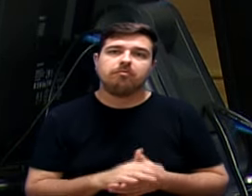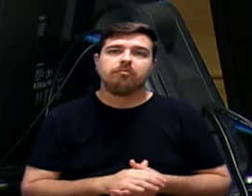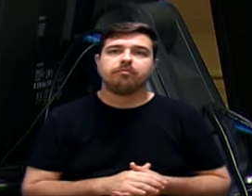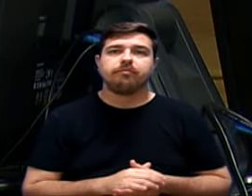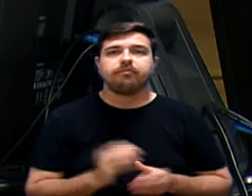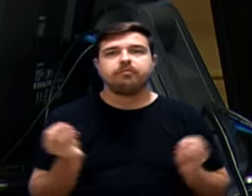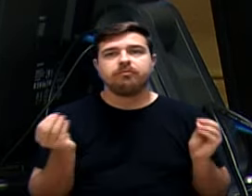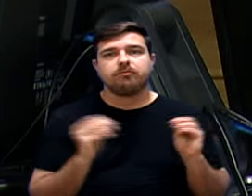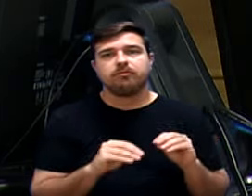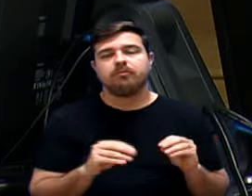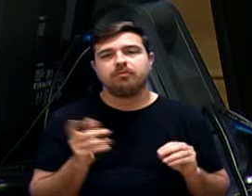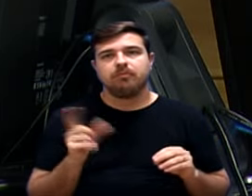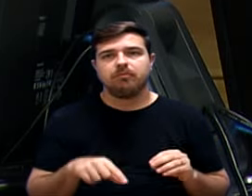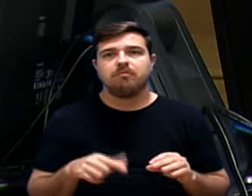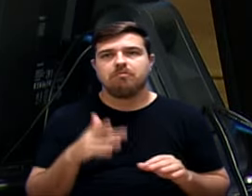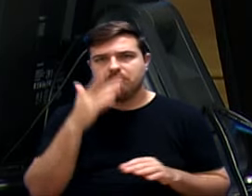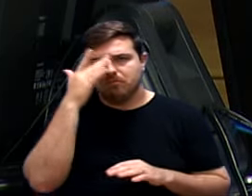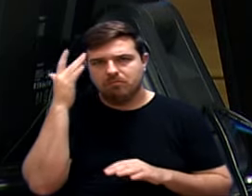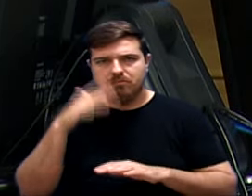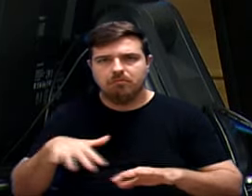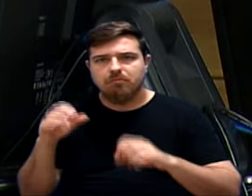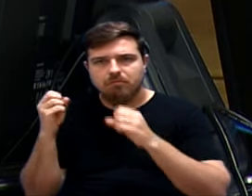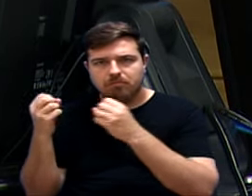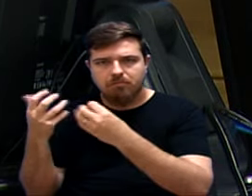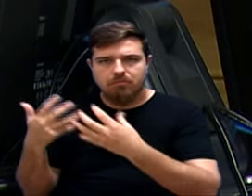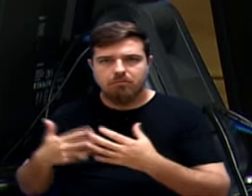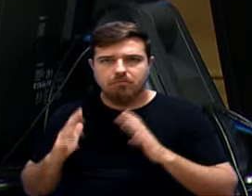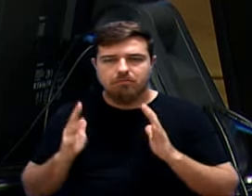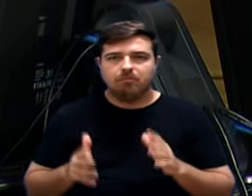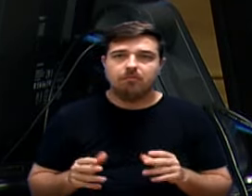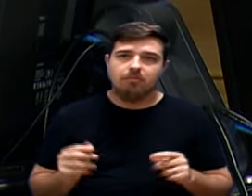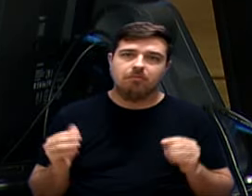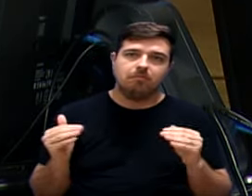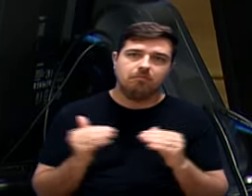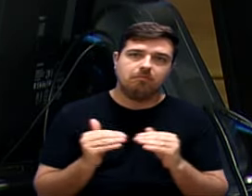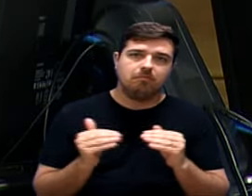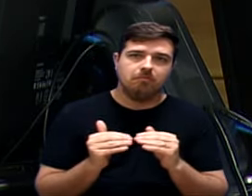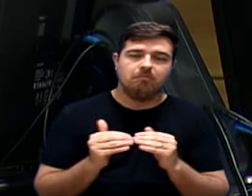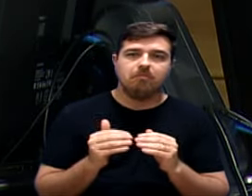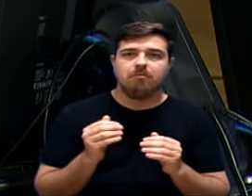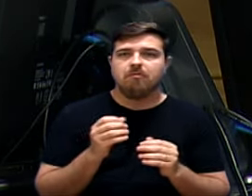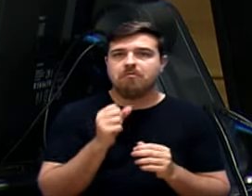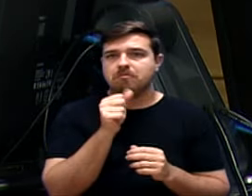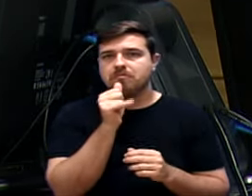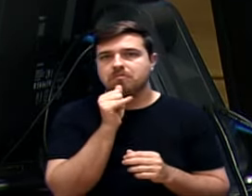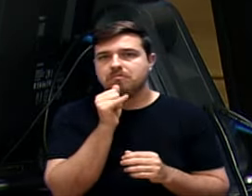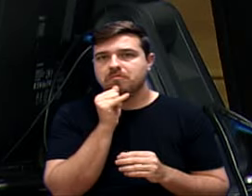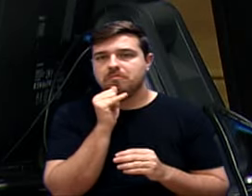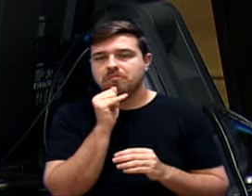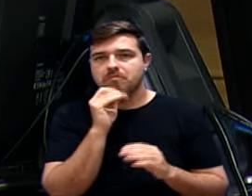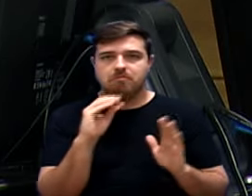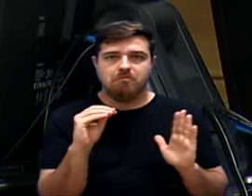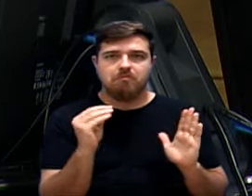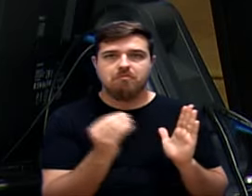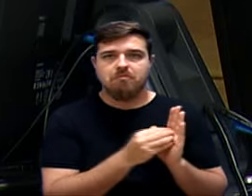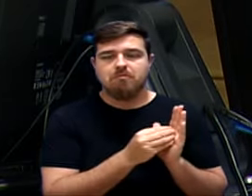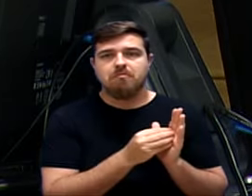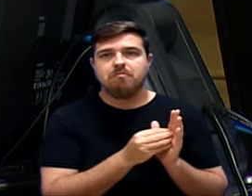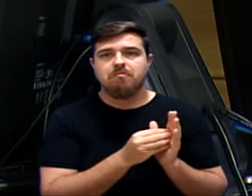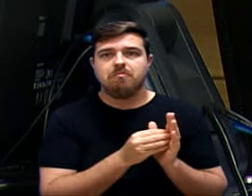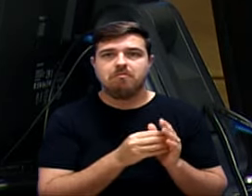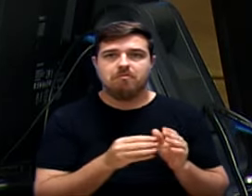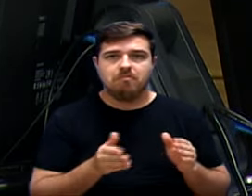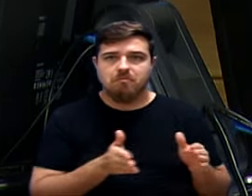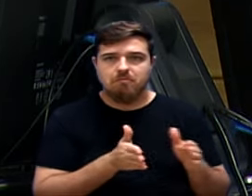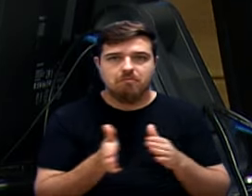e reforçar aquilo que alguém falou já também sobre a questão de não sei se sobrepor mas mostrar também o traçado